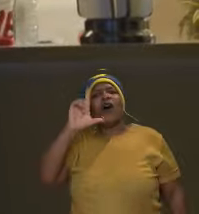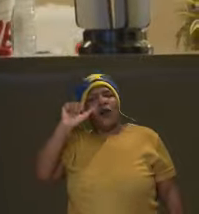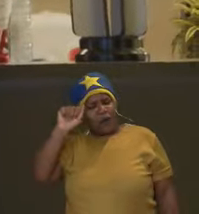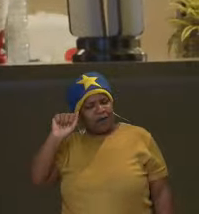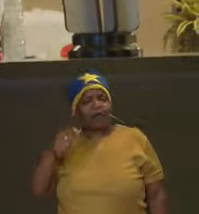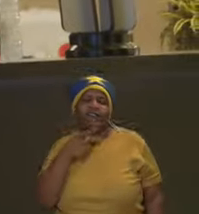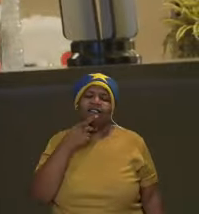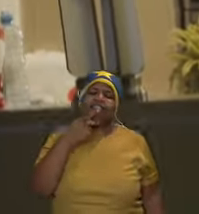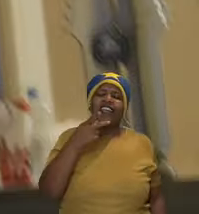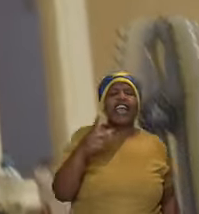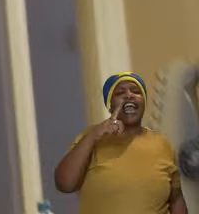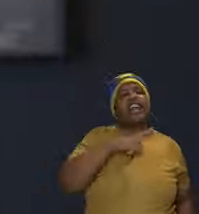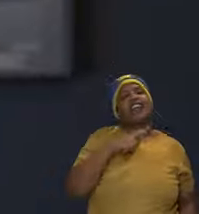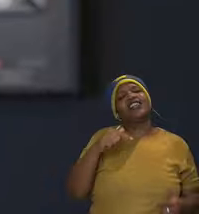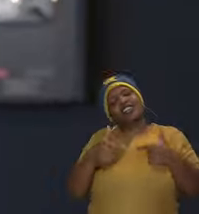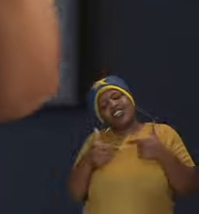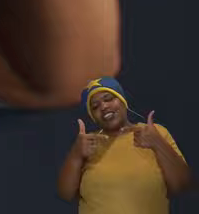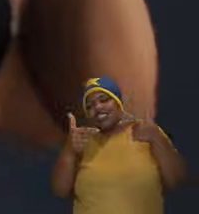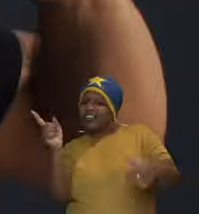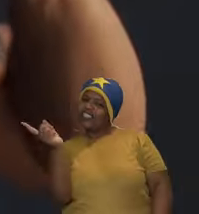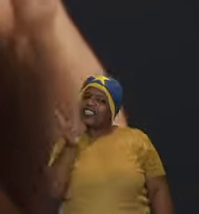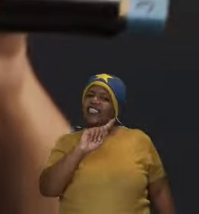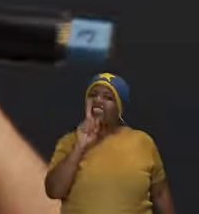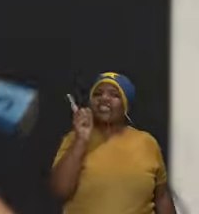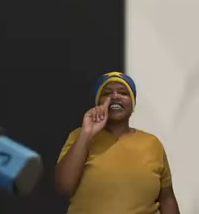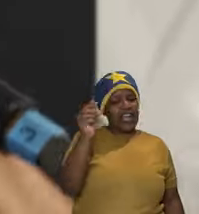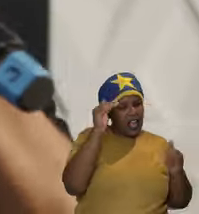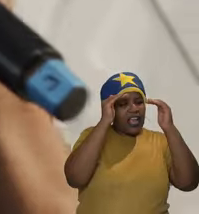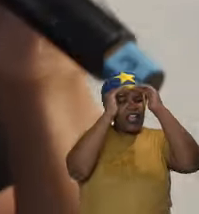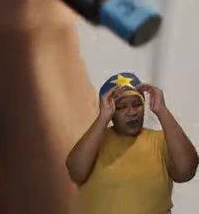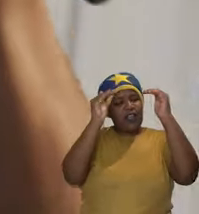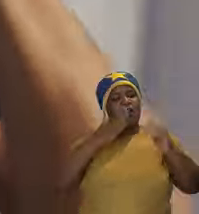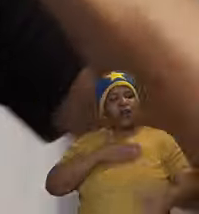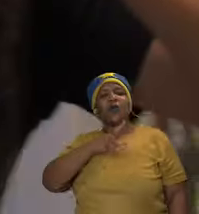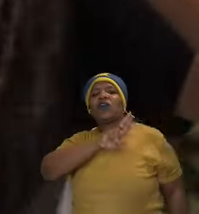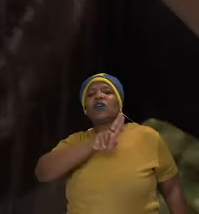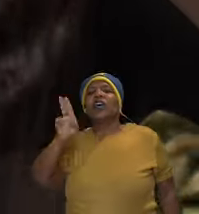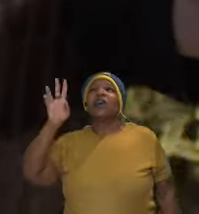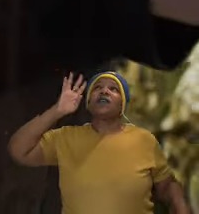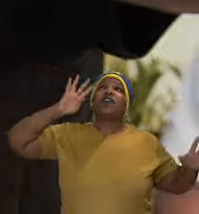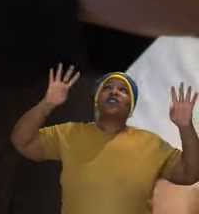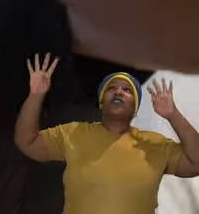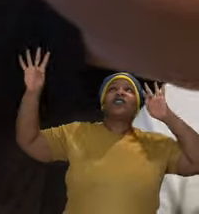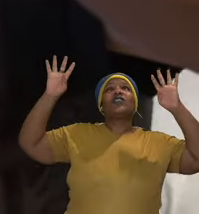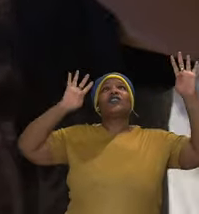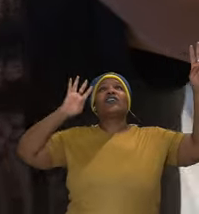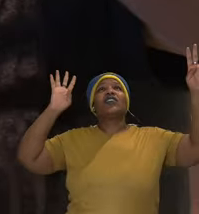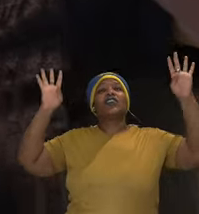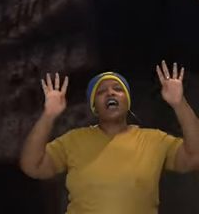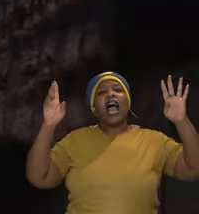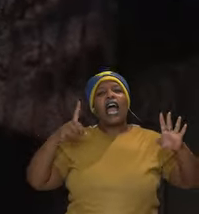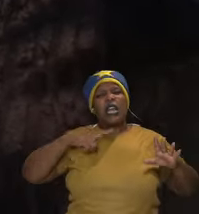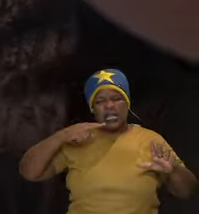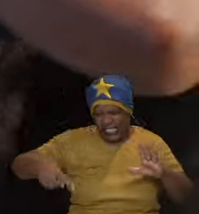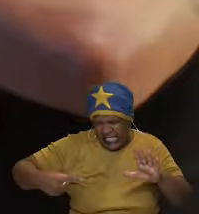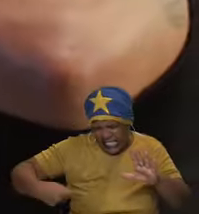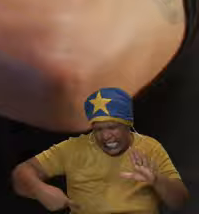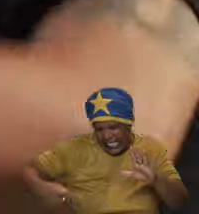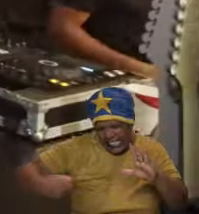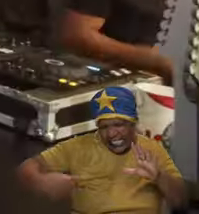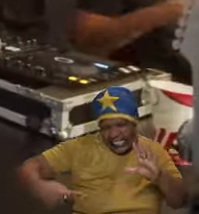união. Não contei com a sorte, não respeitei meu nome. Mas sonhei com a Rami pra queimar pneu no shopping.